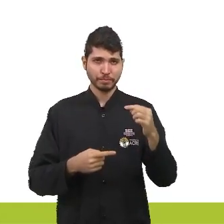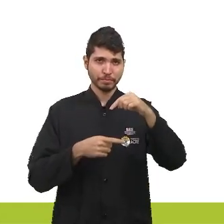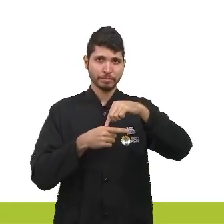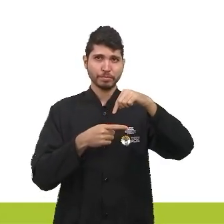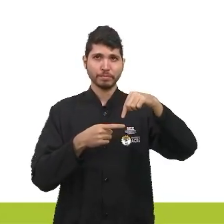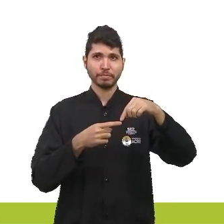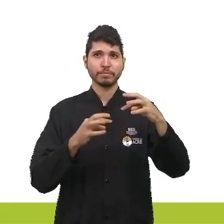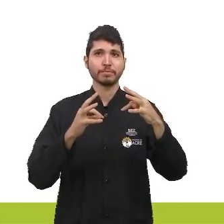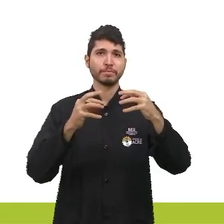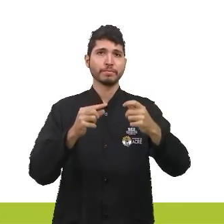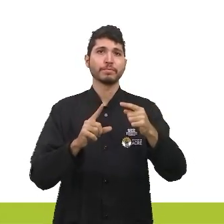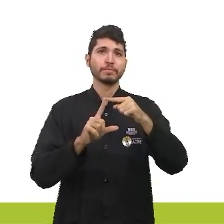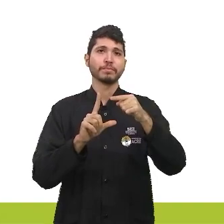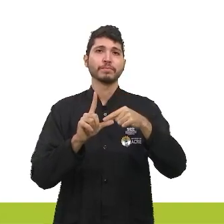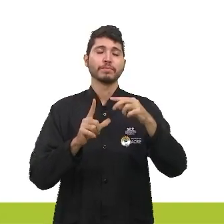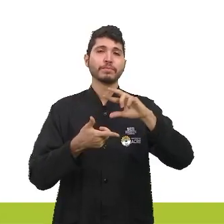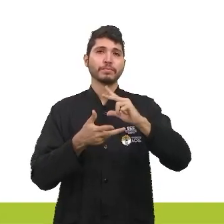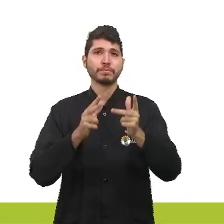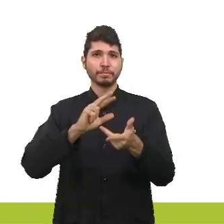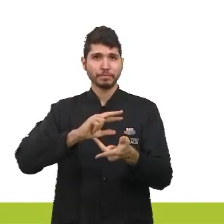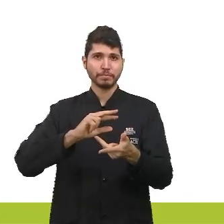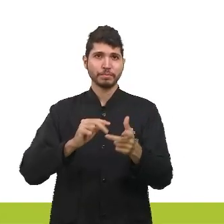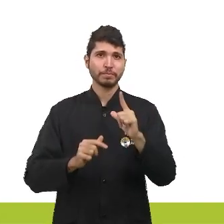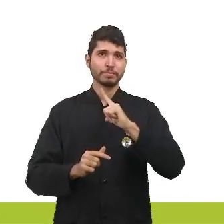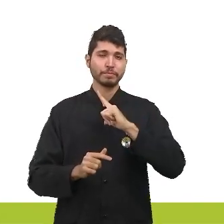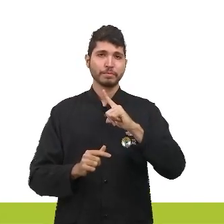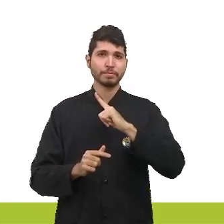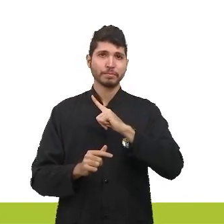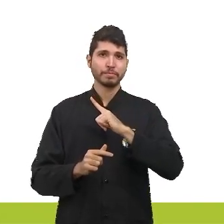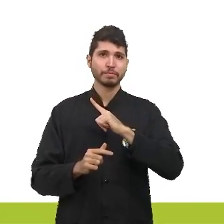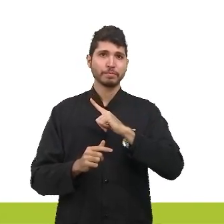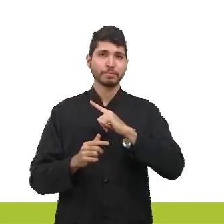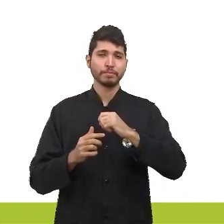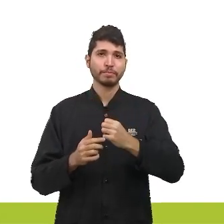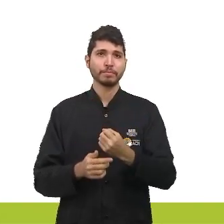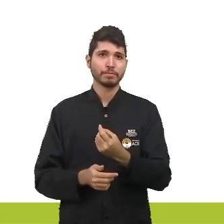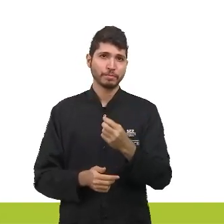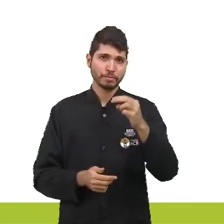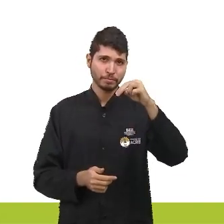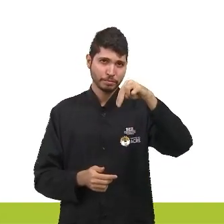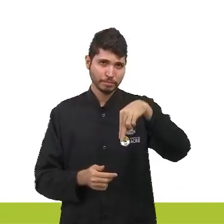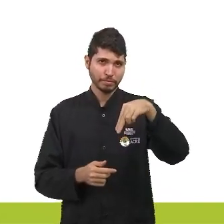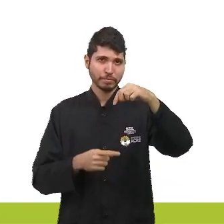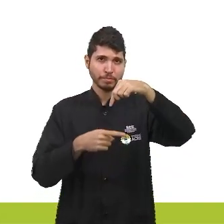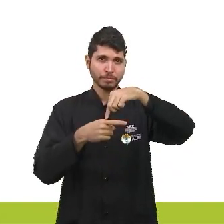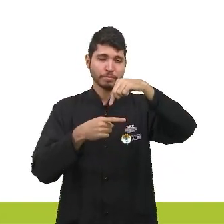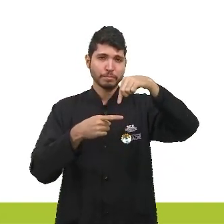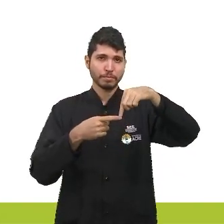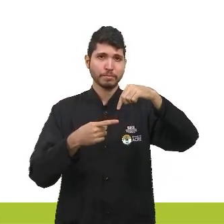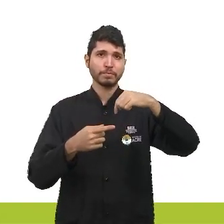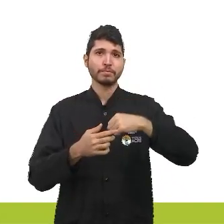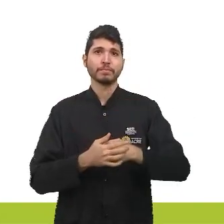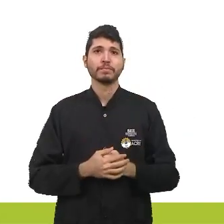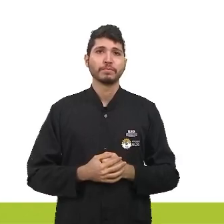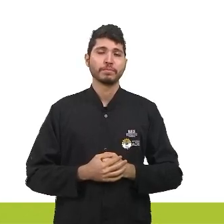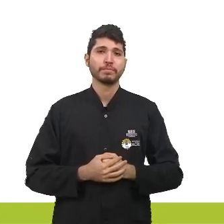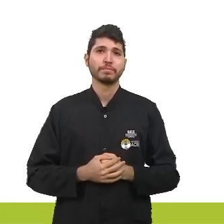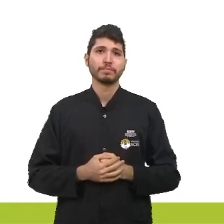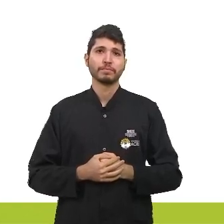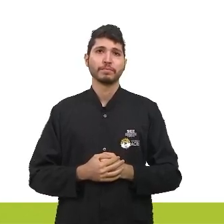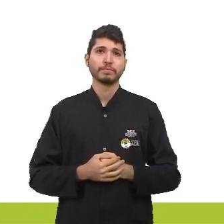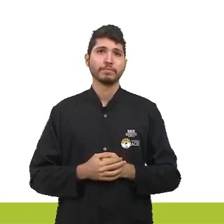Todos os ângulos poliédricos têm o mesmo número m de arestas. E vale a relação de